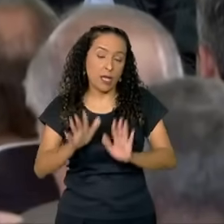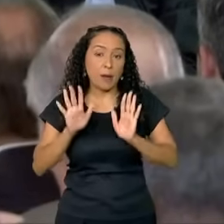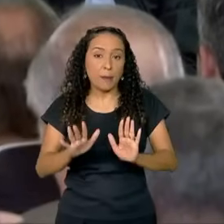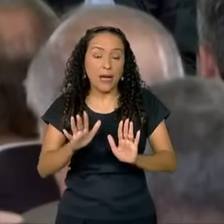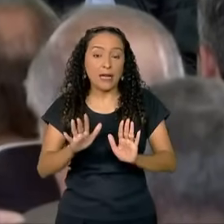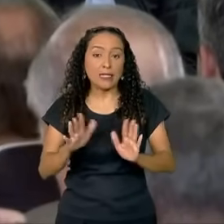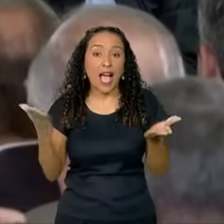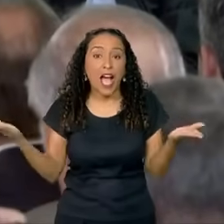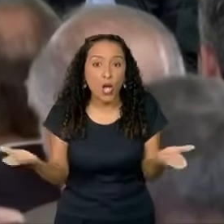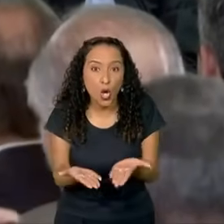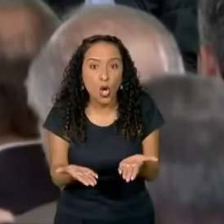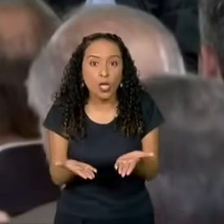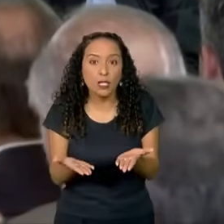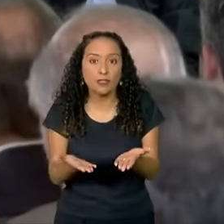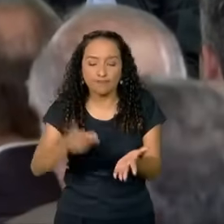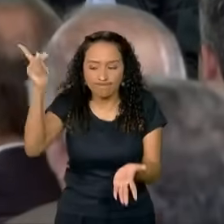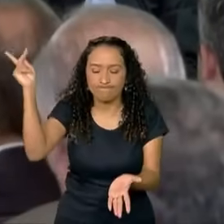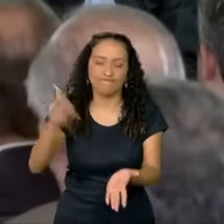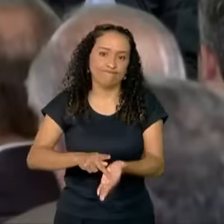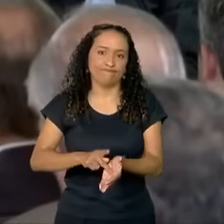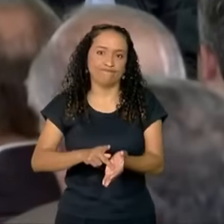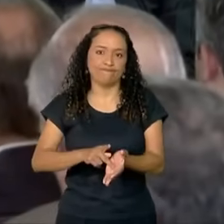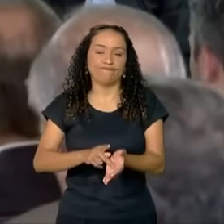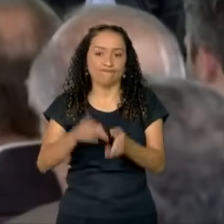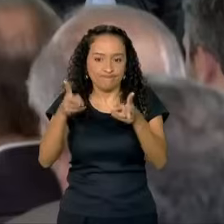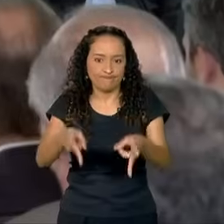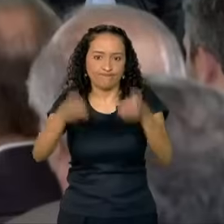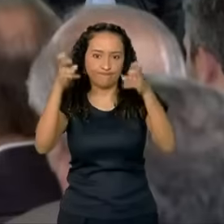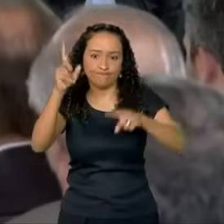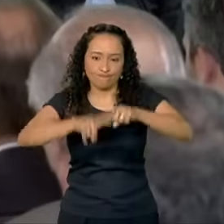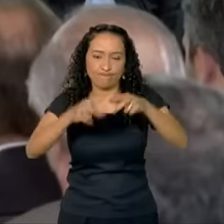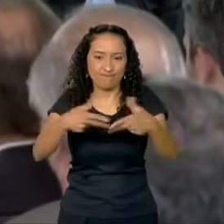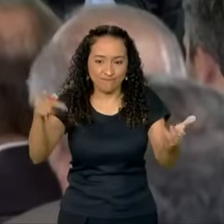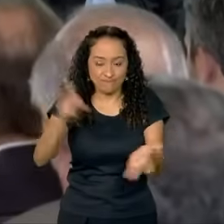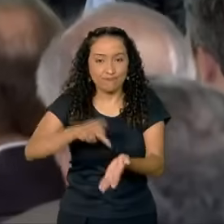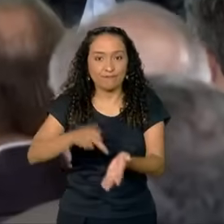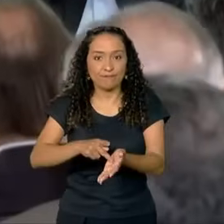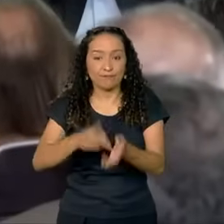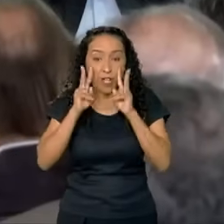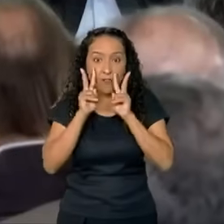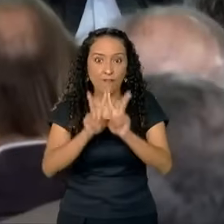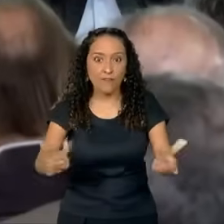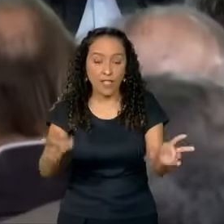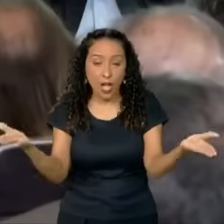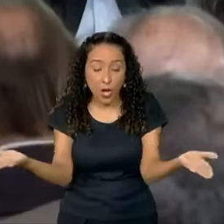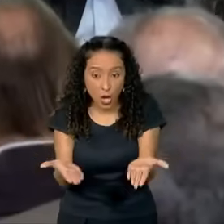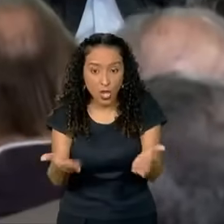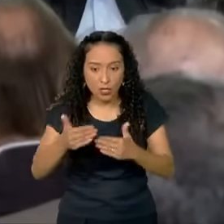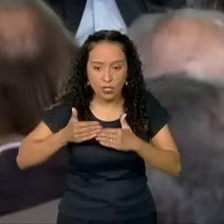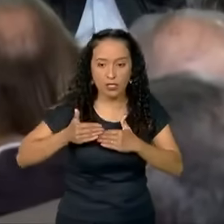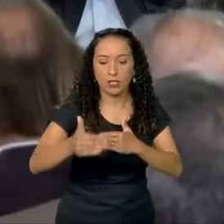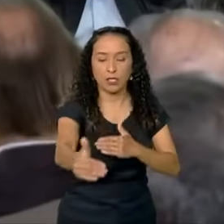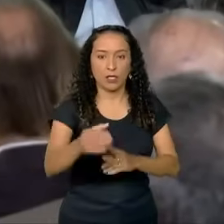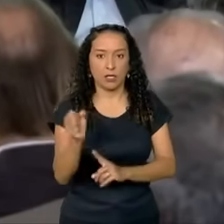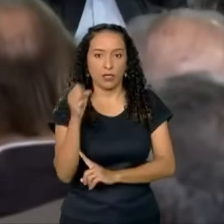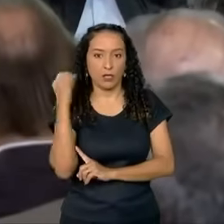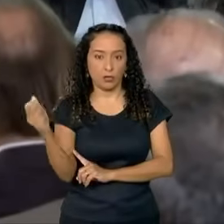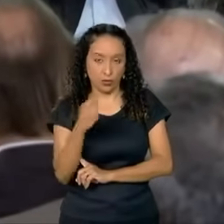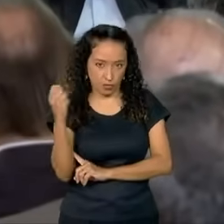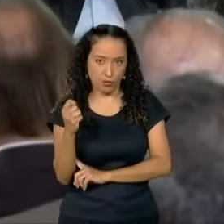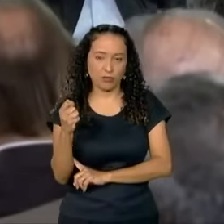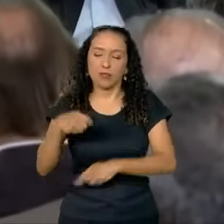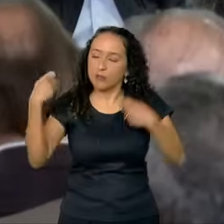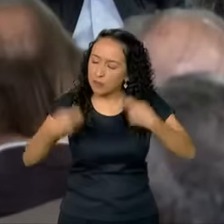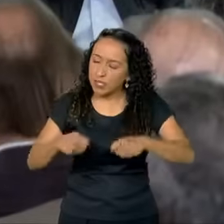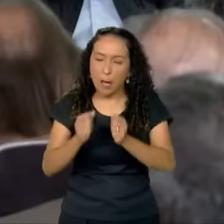mais ainda agora. Agora é concreto, agora é visível, agora é material, diante dos nossos olhos a partir do Rio Grande do Sul. Vai ter que